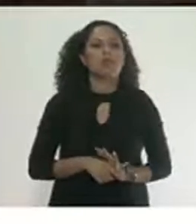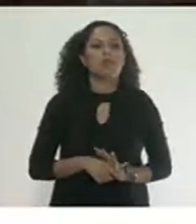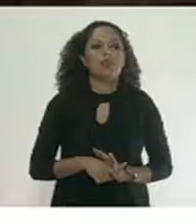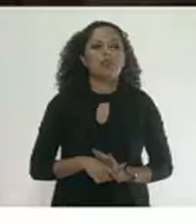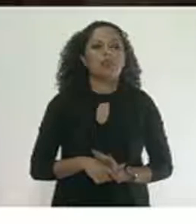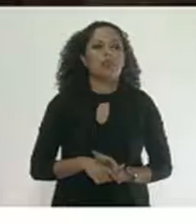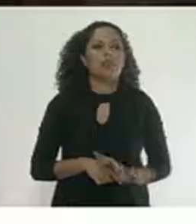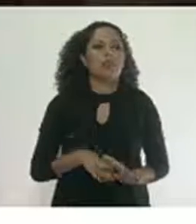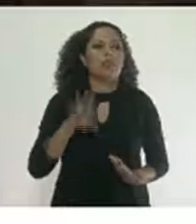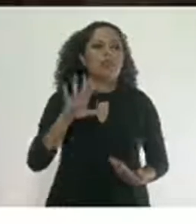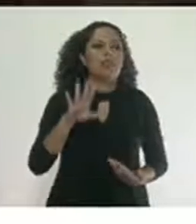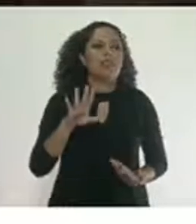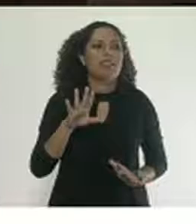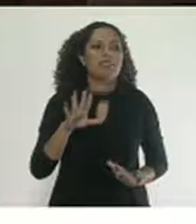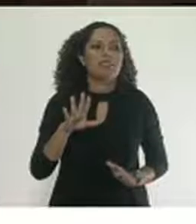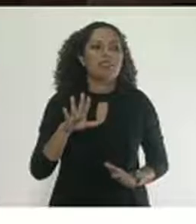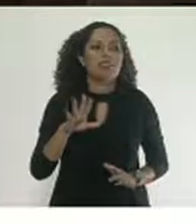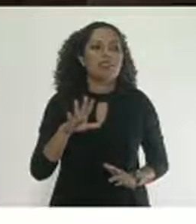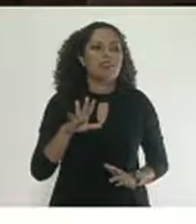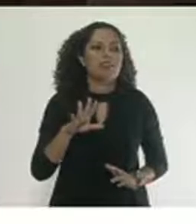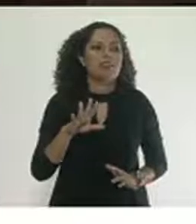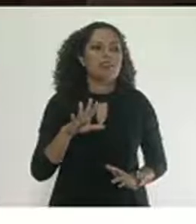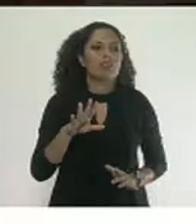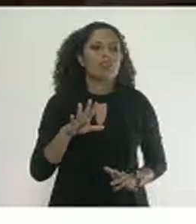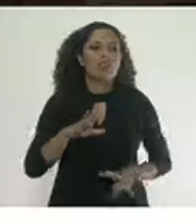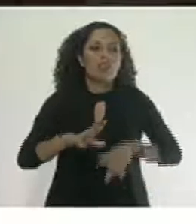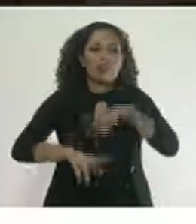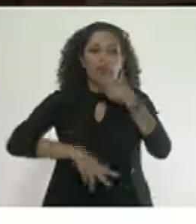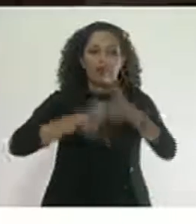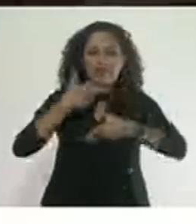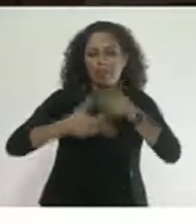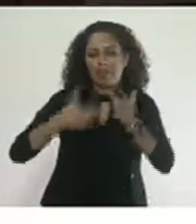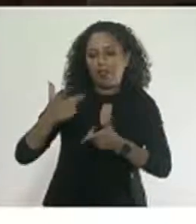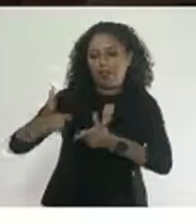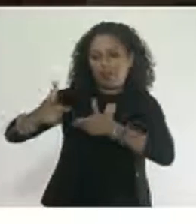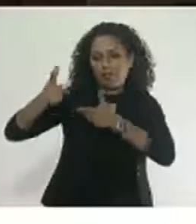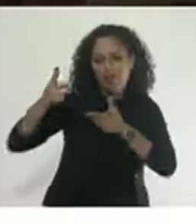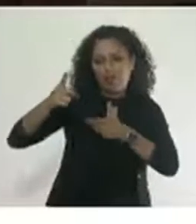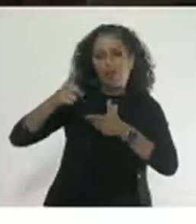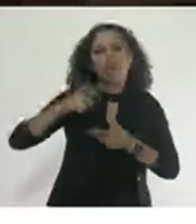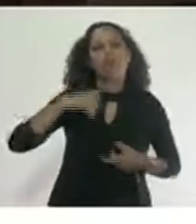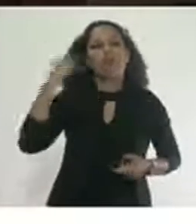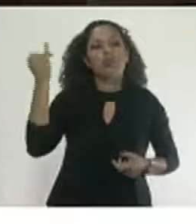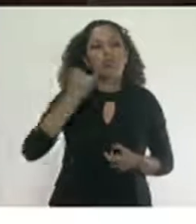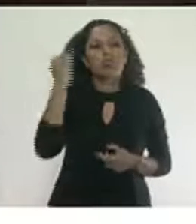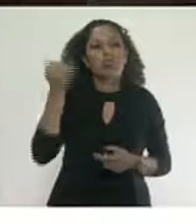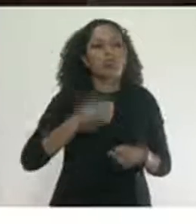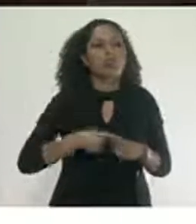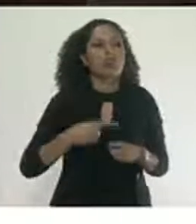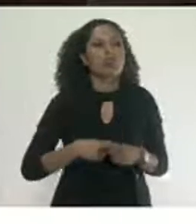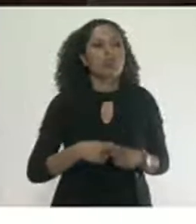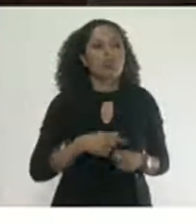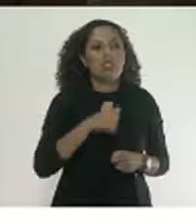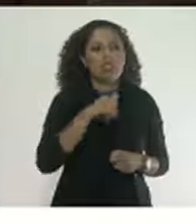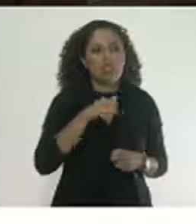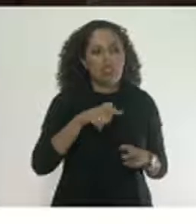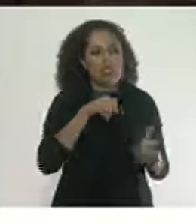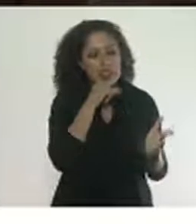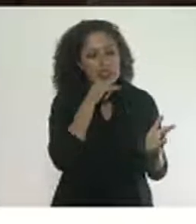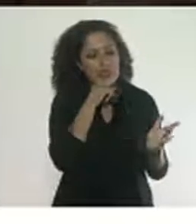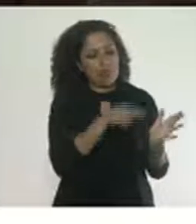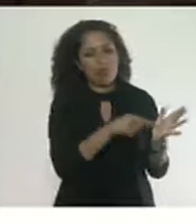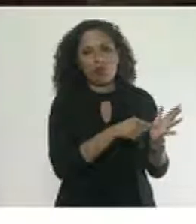olhar para a naturalização do uso de armas não é à toa, né? Quando a gente olha aqui a